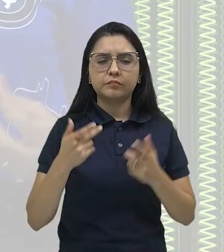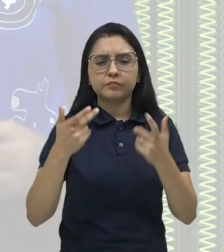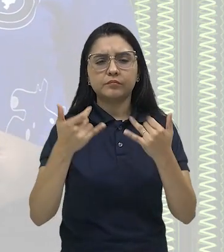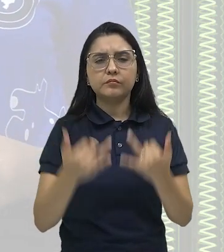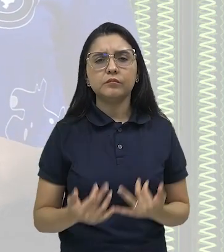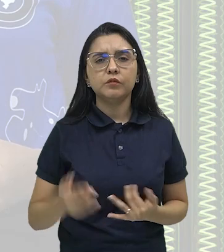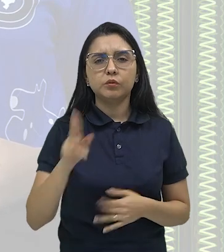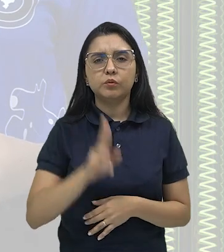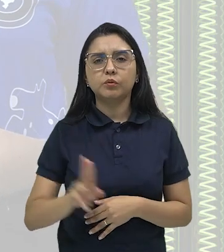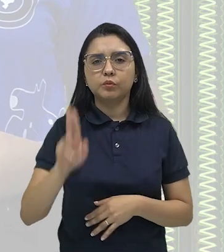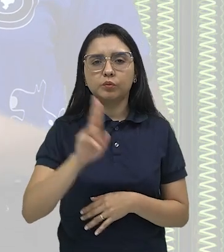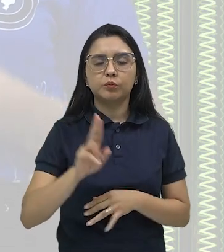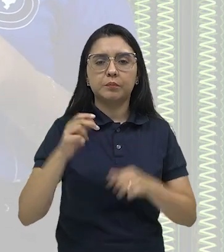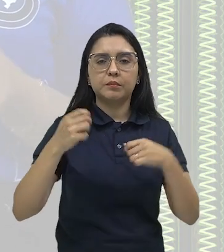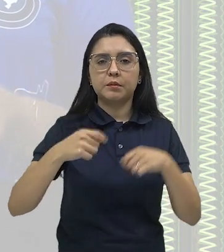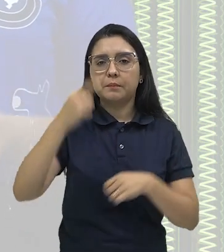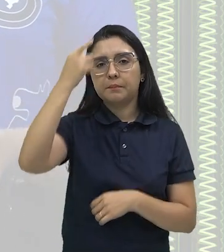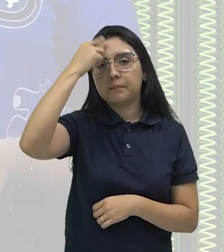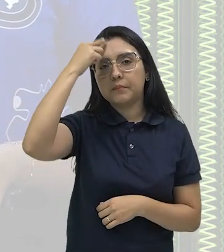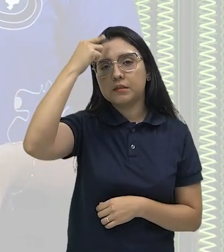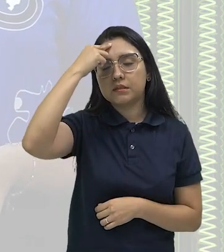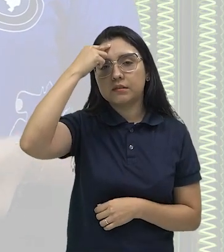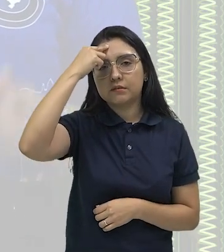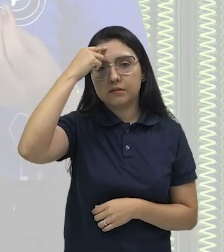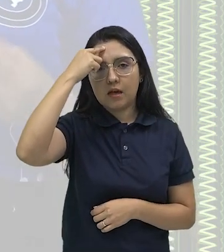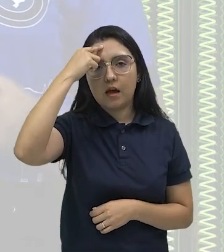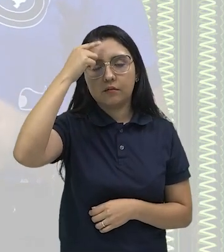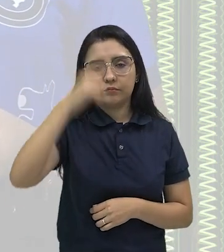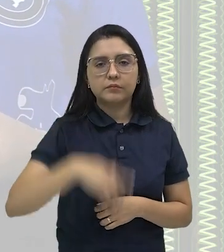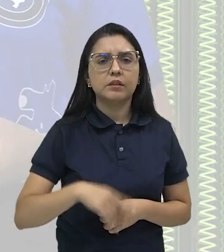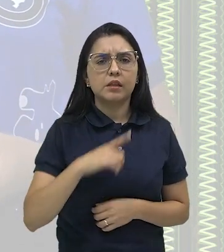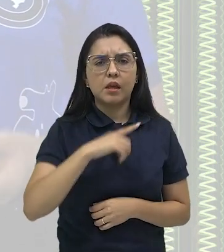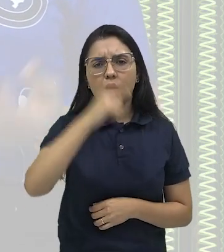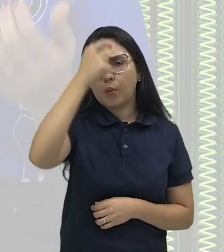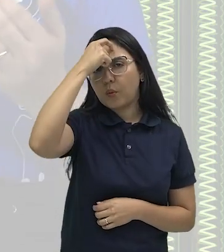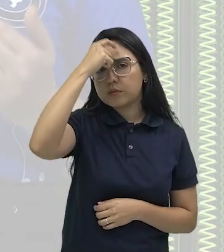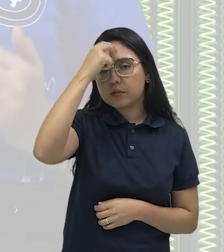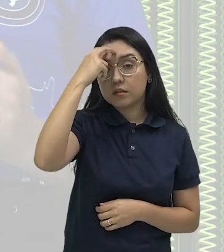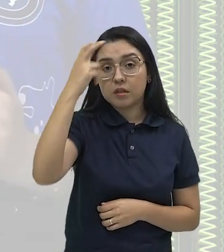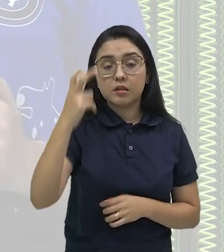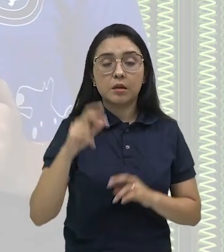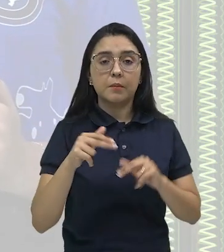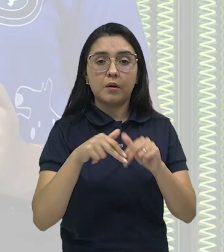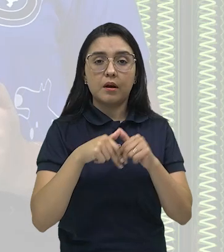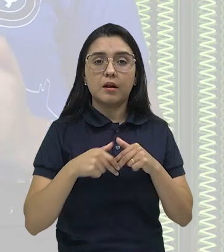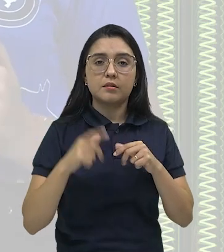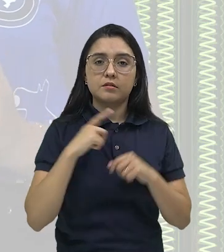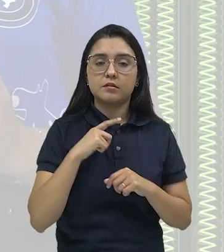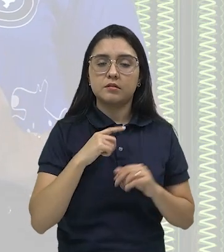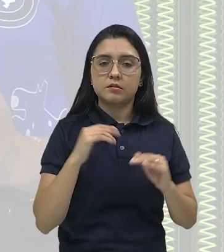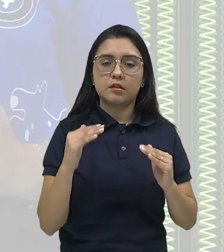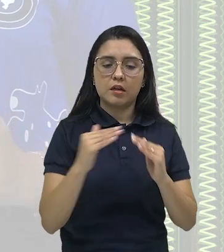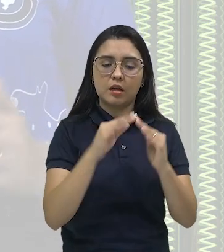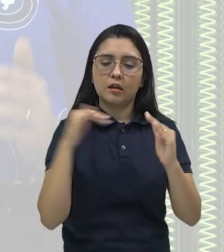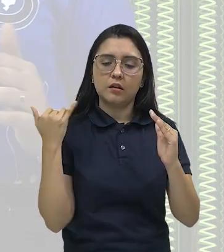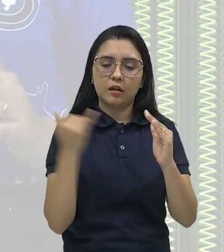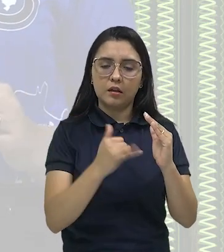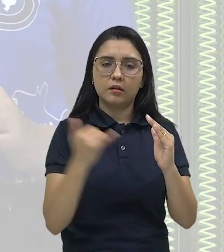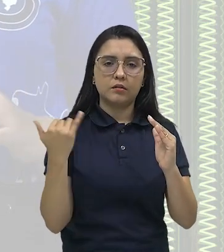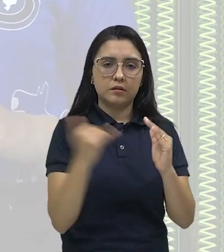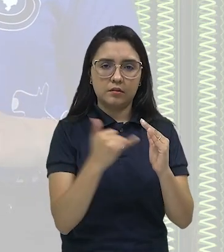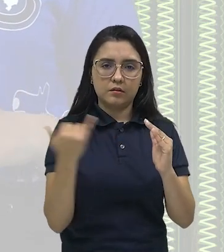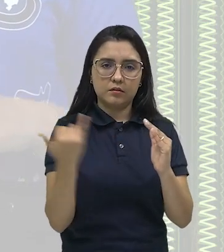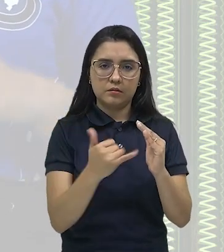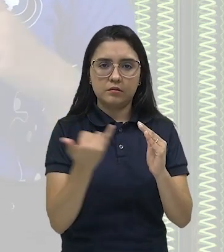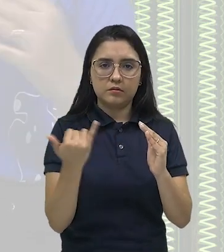né, é necessário pensar de forma inteligente. Não é só porque a eletricidade está chegando nas nossas residências de uma